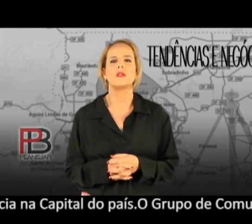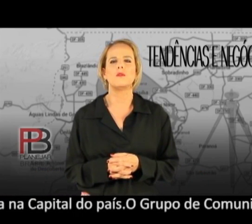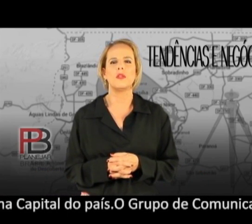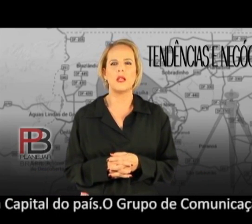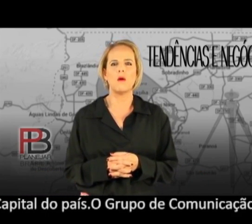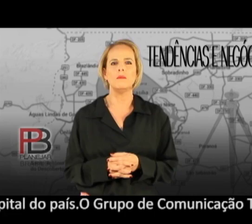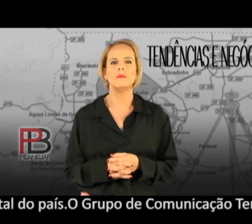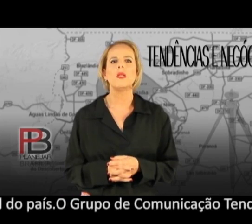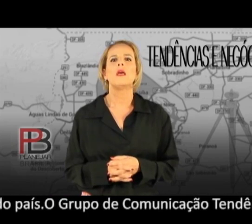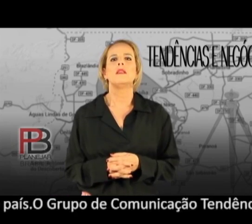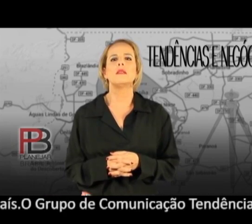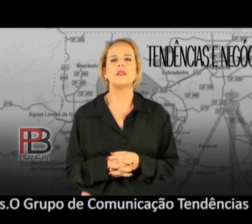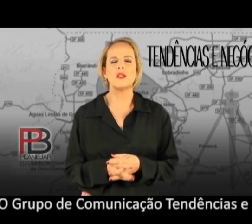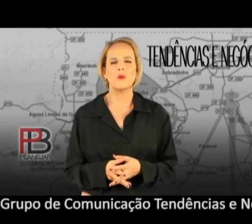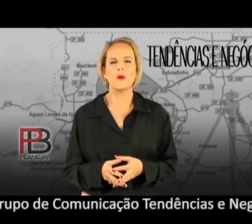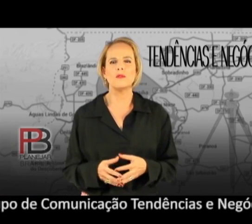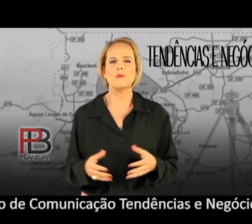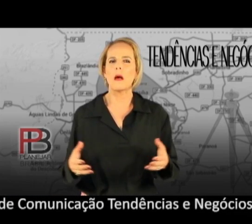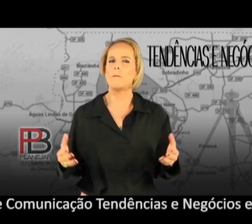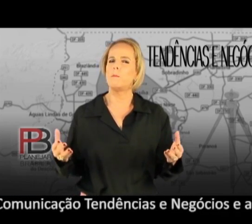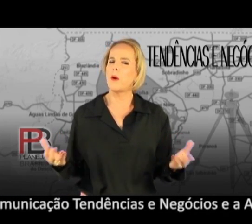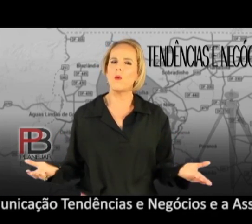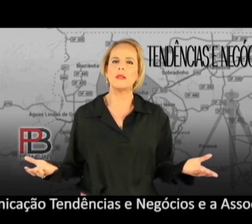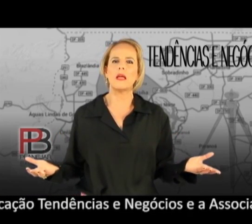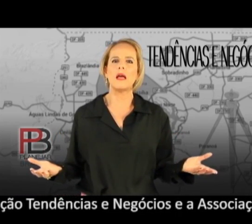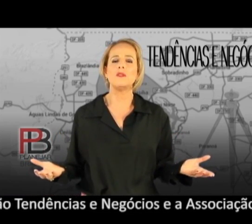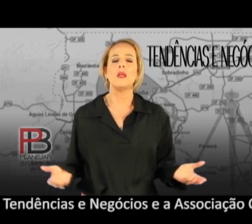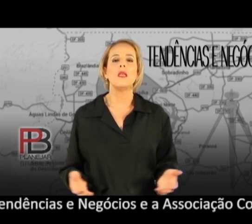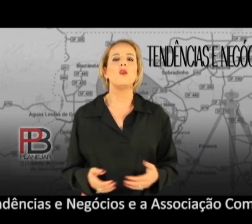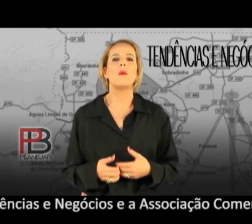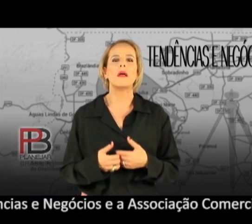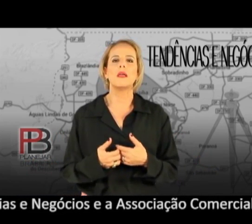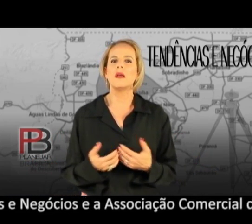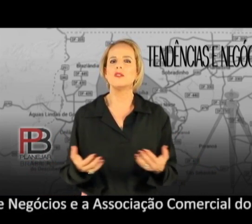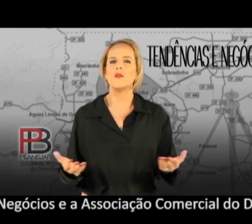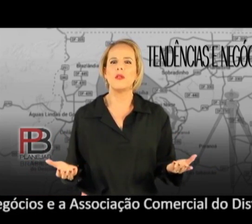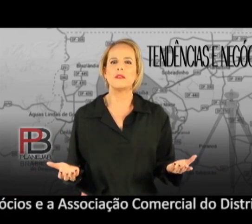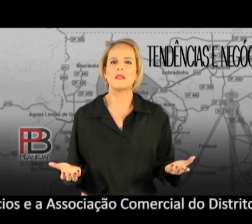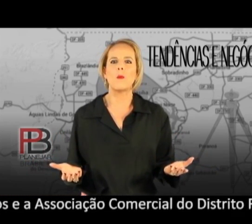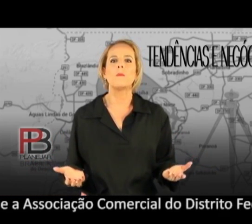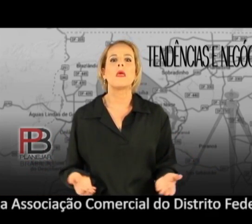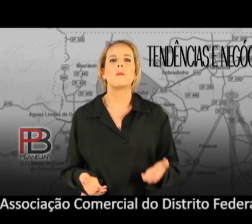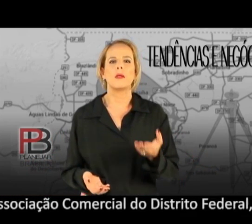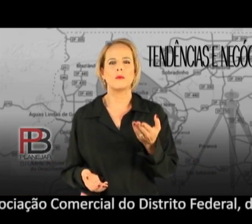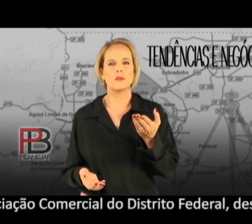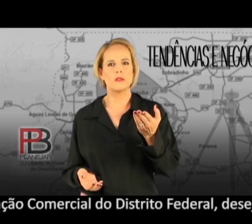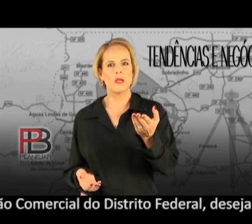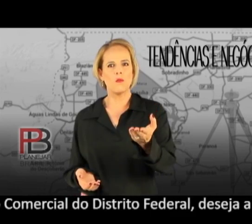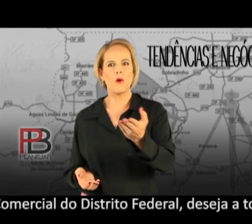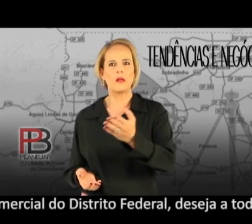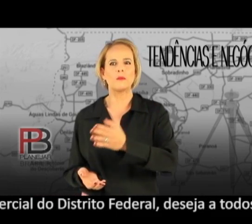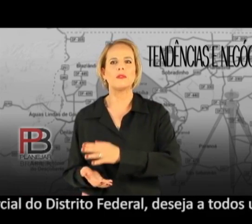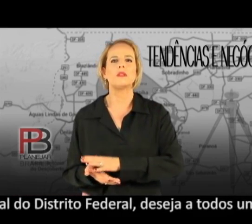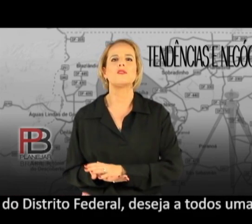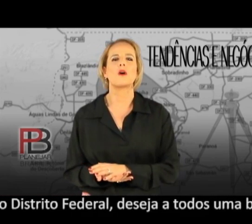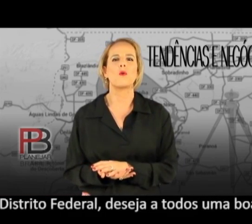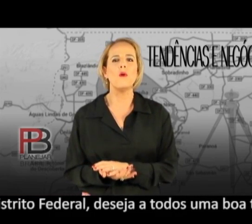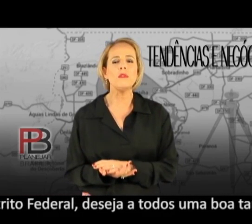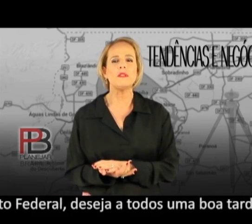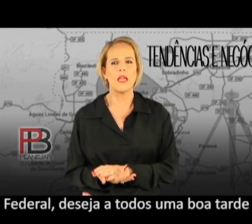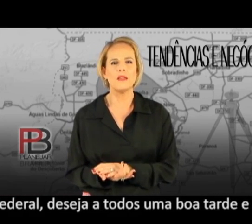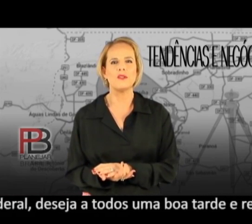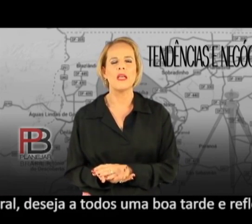do Distrito Federal deseja a todos uma boa tarde e uma grande reflexão para que o seu voto